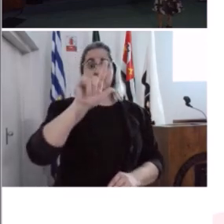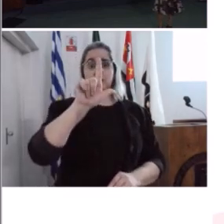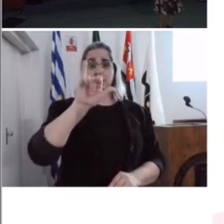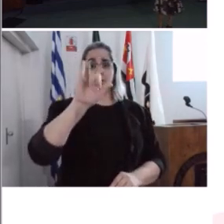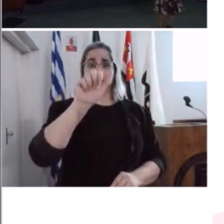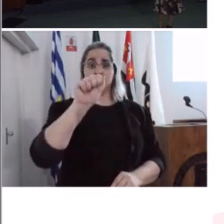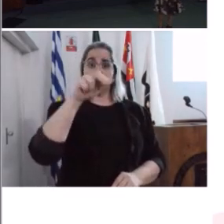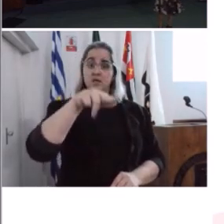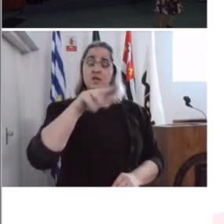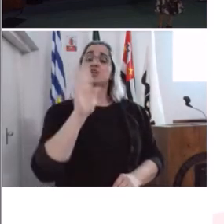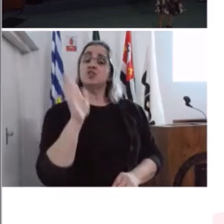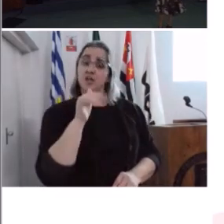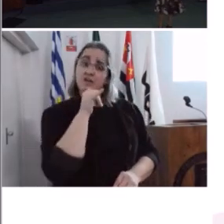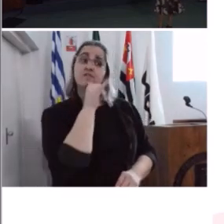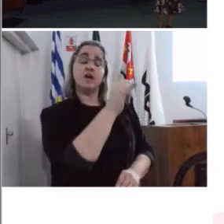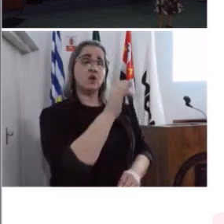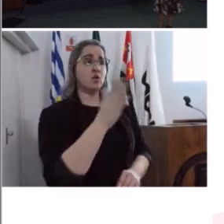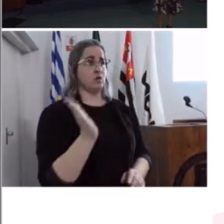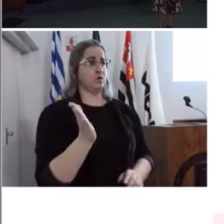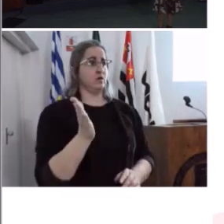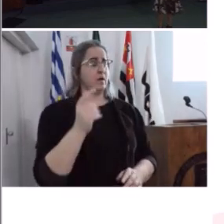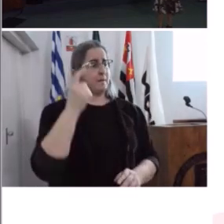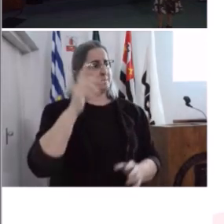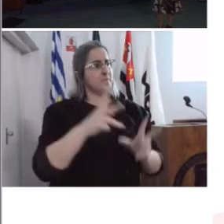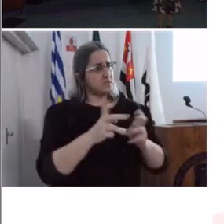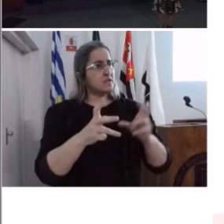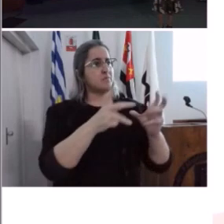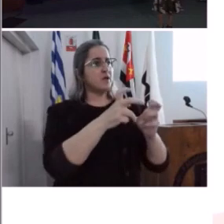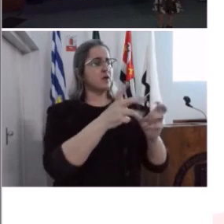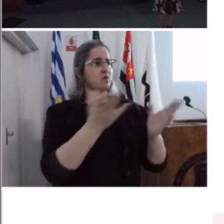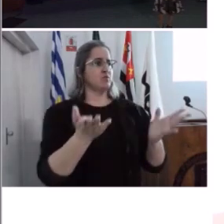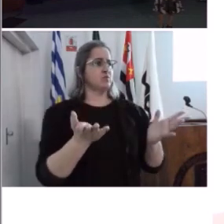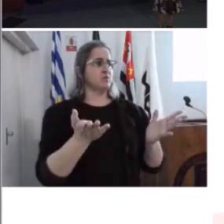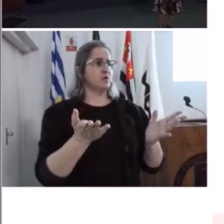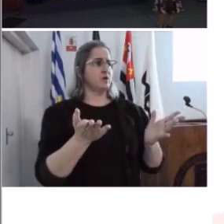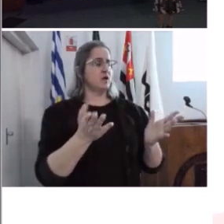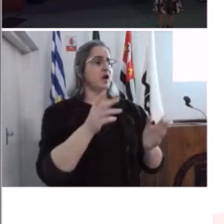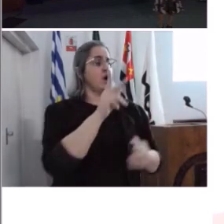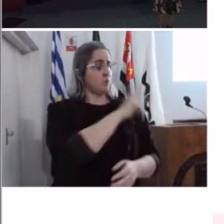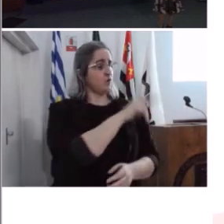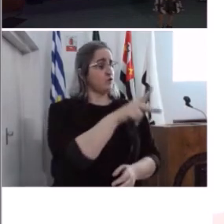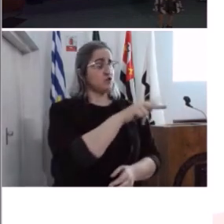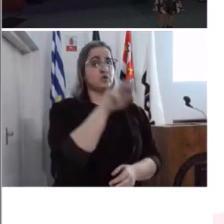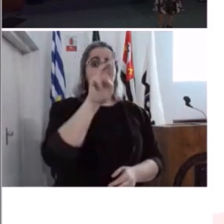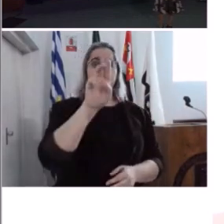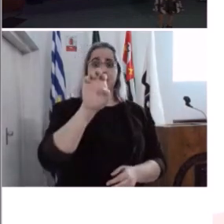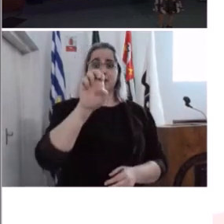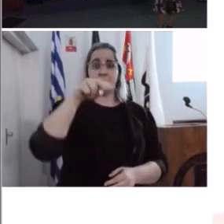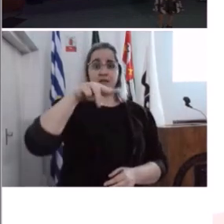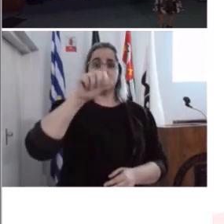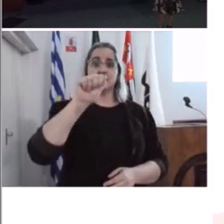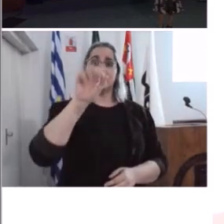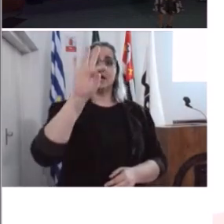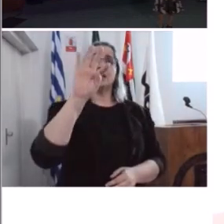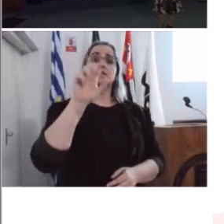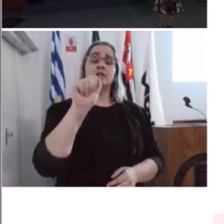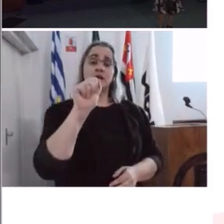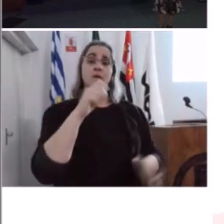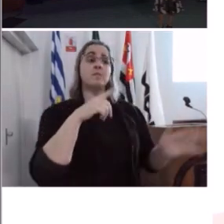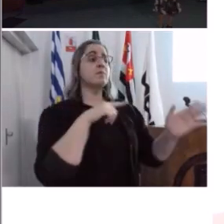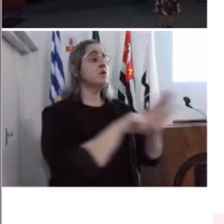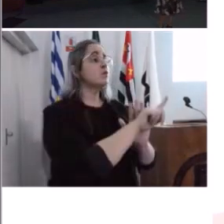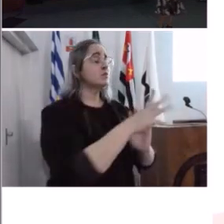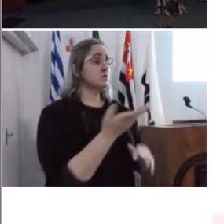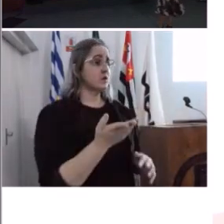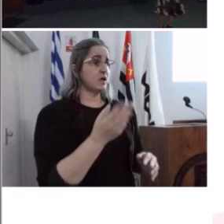abordou. Você vê que já teve que mexer com o todo, gente? Até, né, a professora Renata abordou, né? Polissonografia, o que é? Gente, isso vai ser